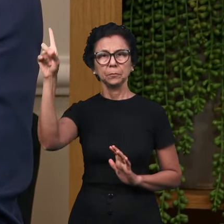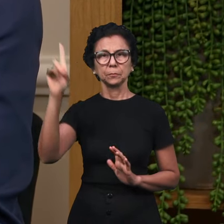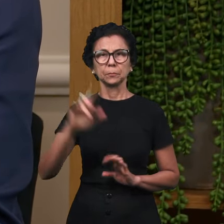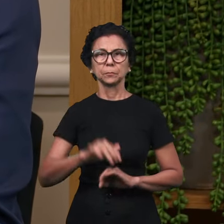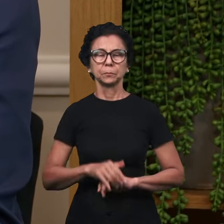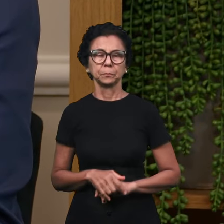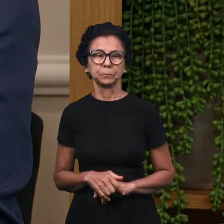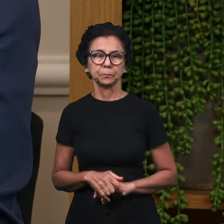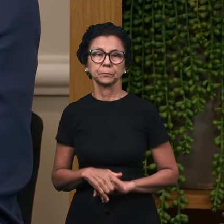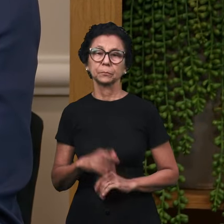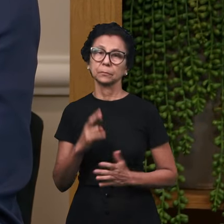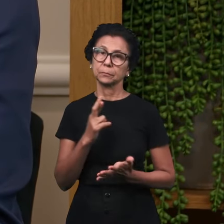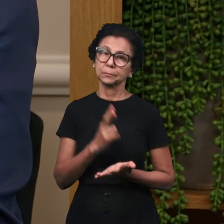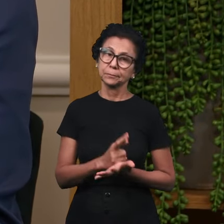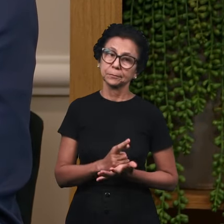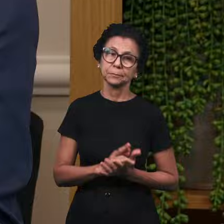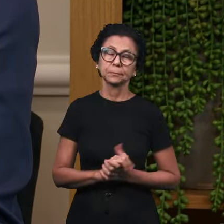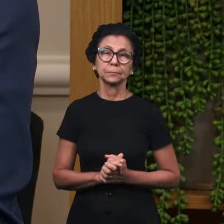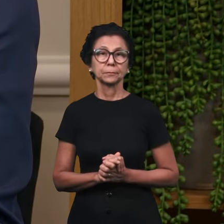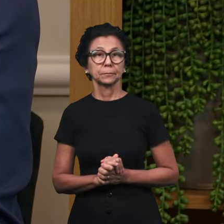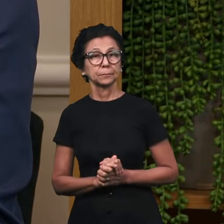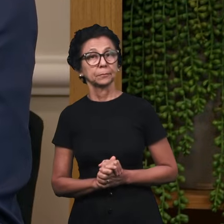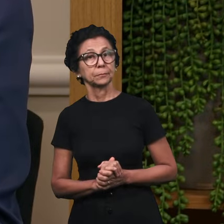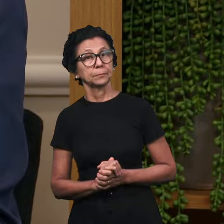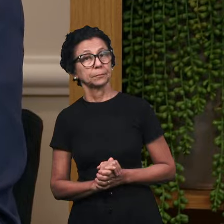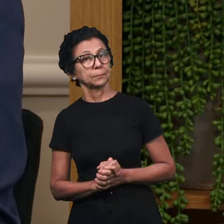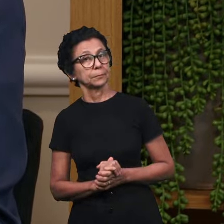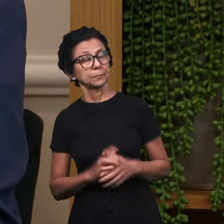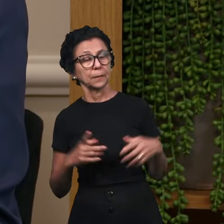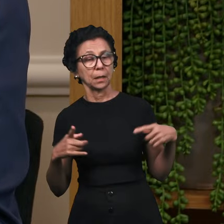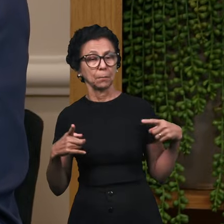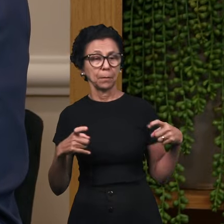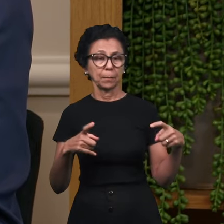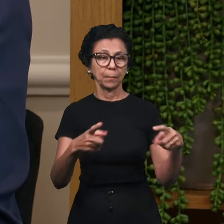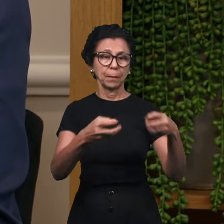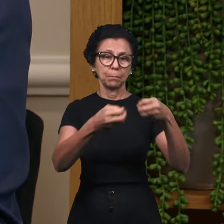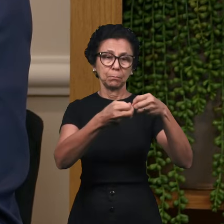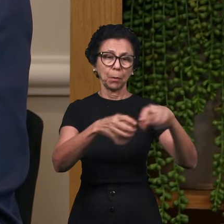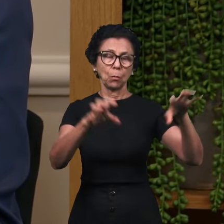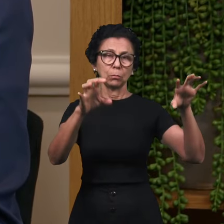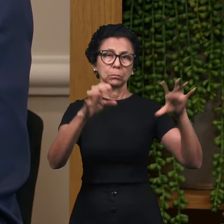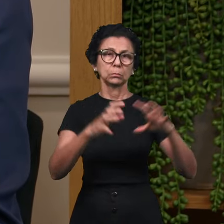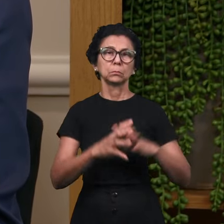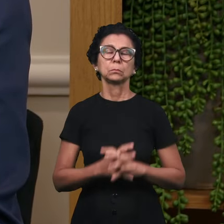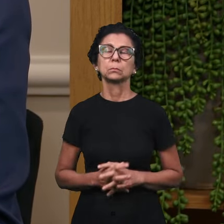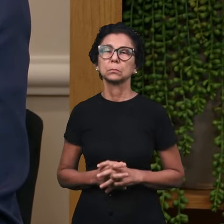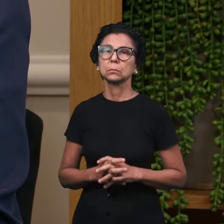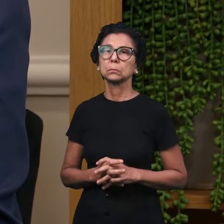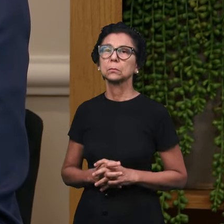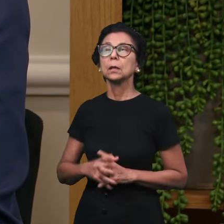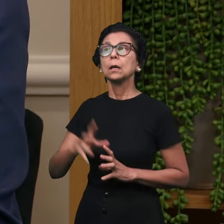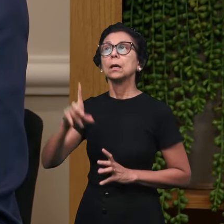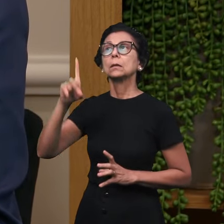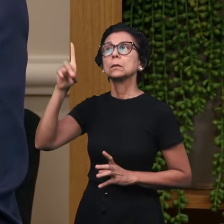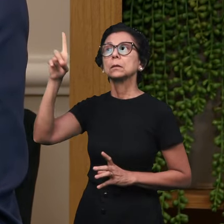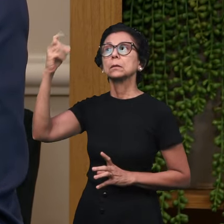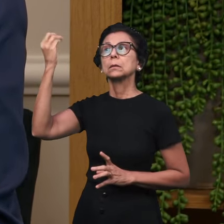acontecia? Sempre havia, às vezes, tragédias, né? Guerras e tragédias. Mas quando o Senhor